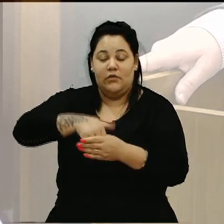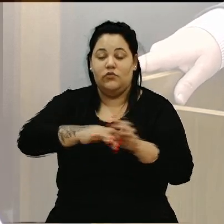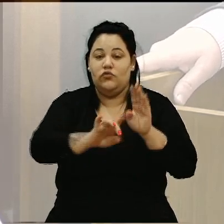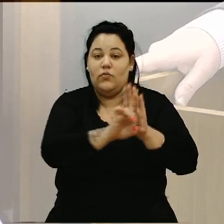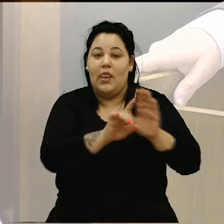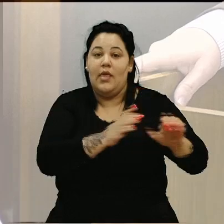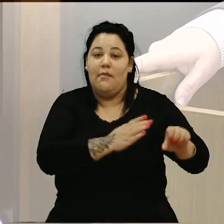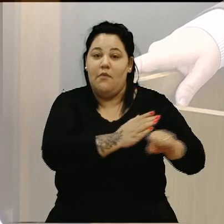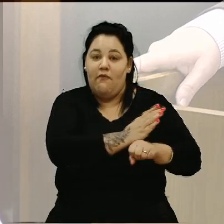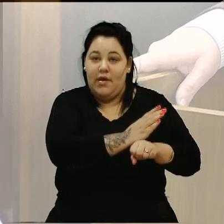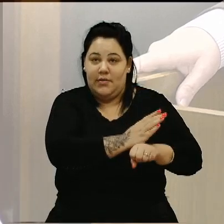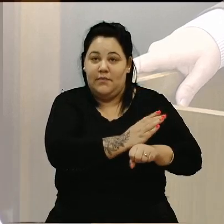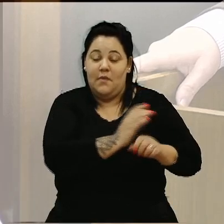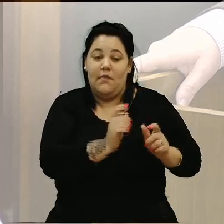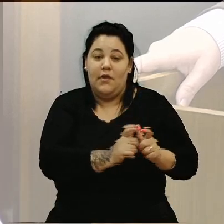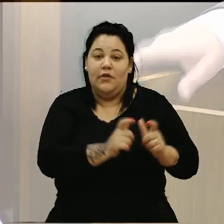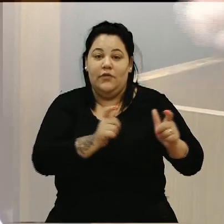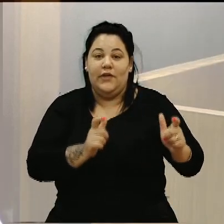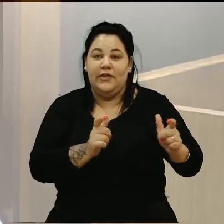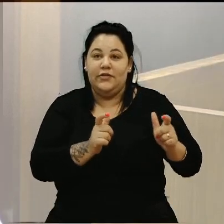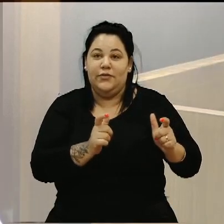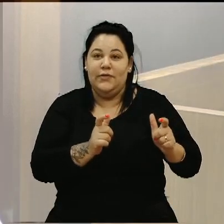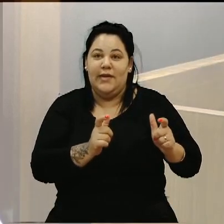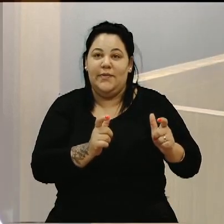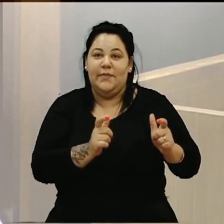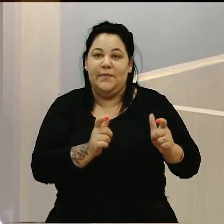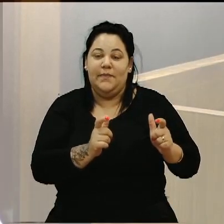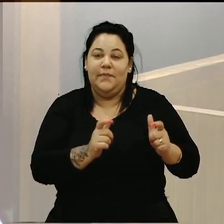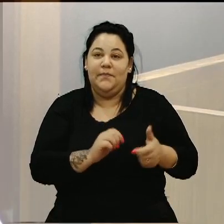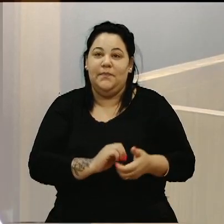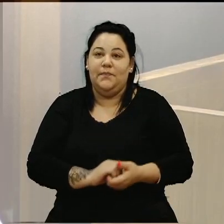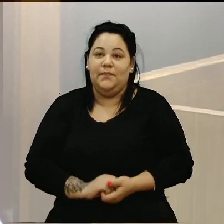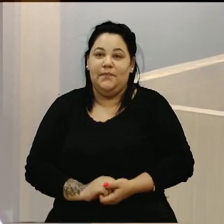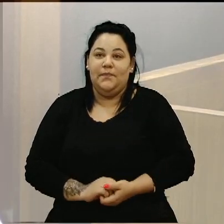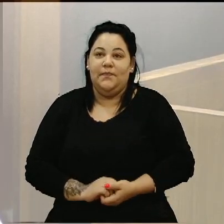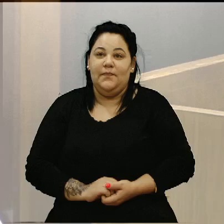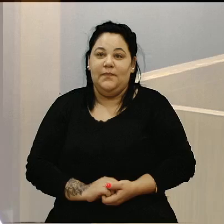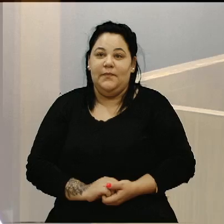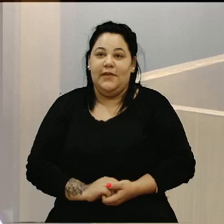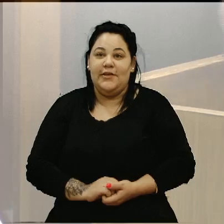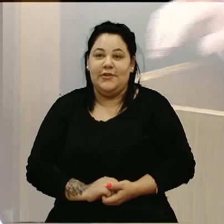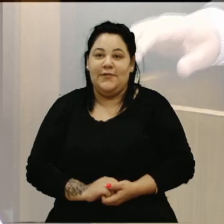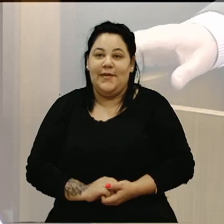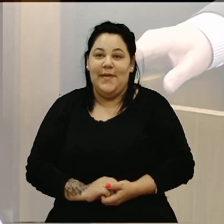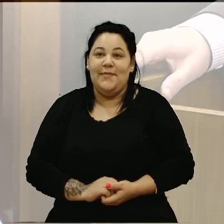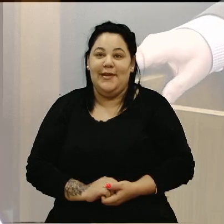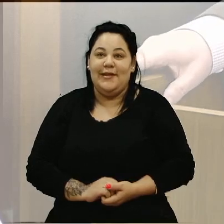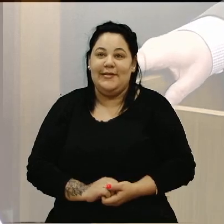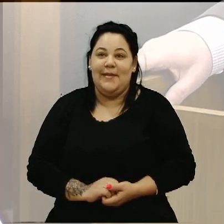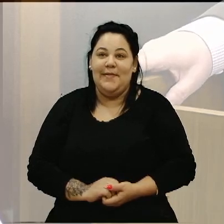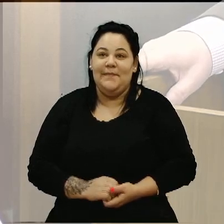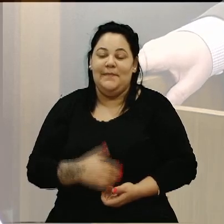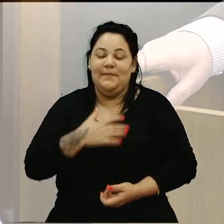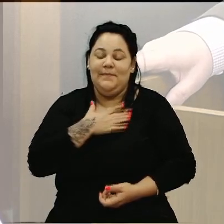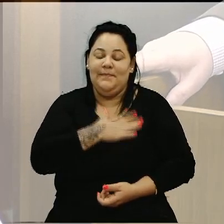aprovada por unanimidade por essa casa. Em primeiro lugar, essa lei é